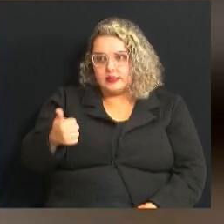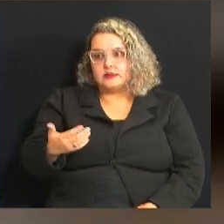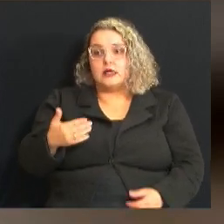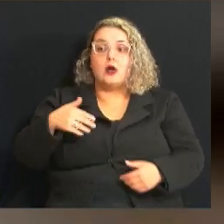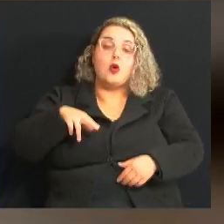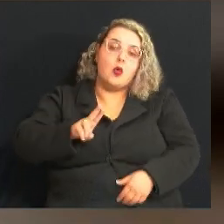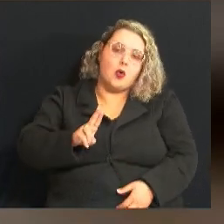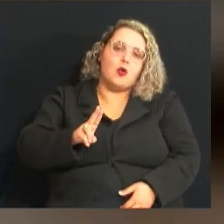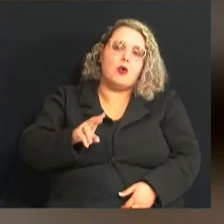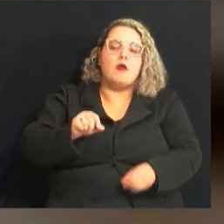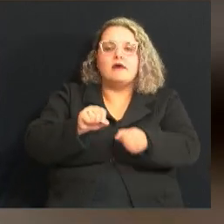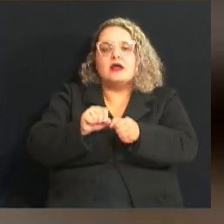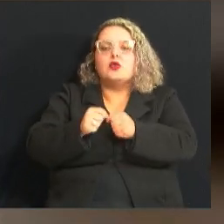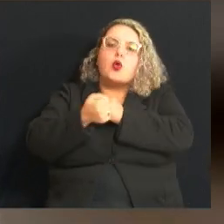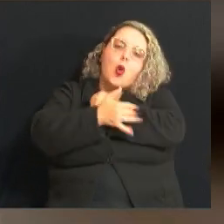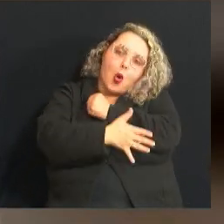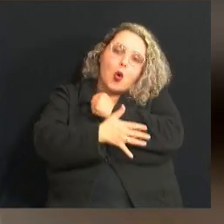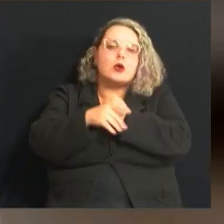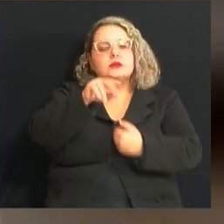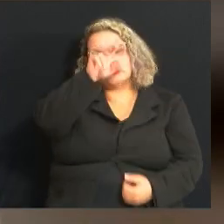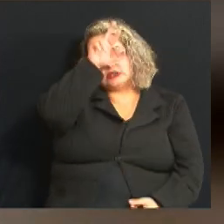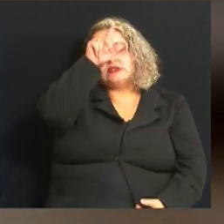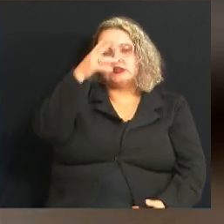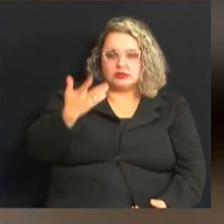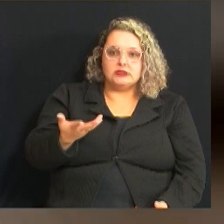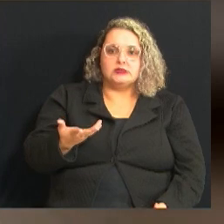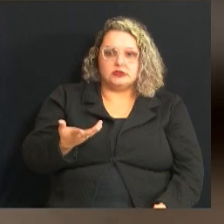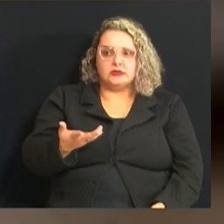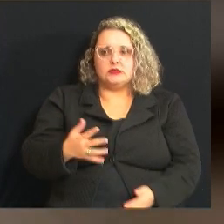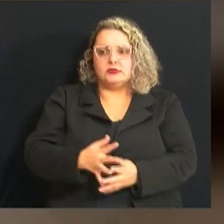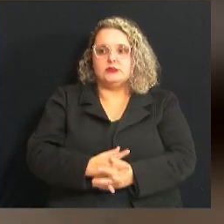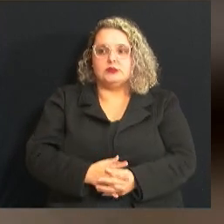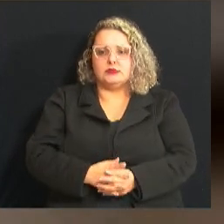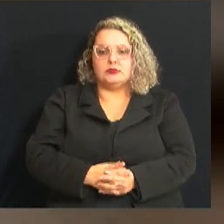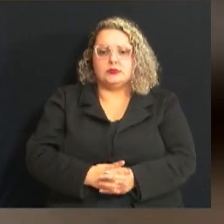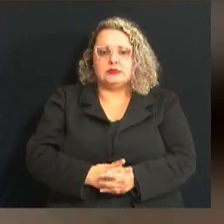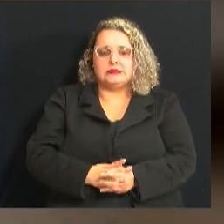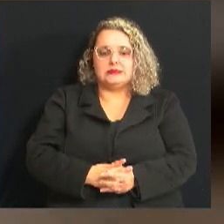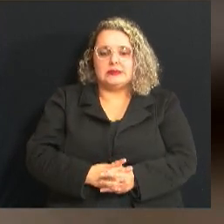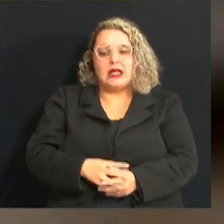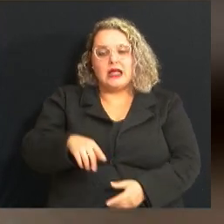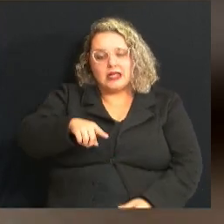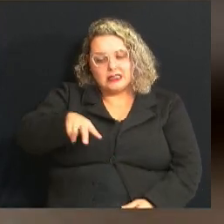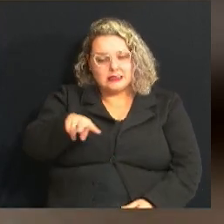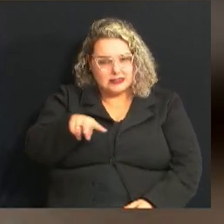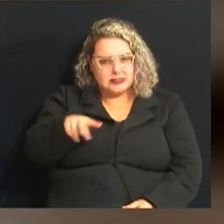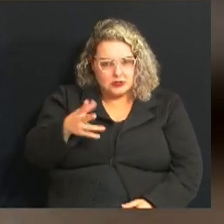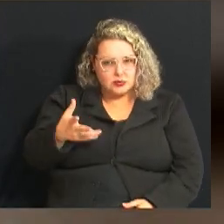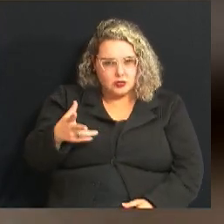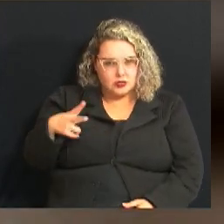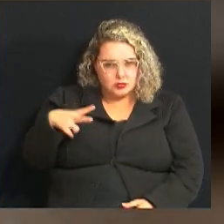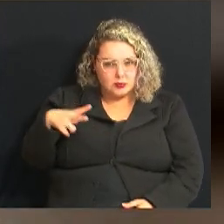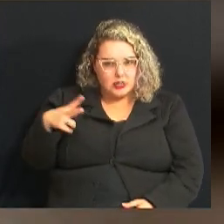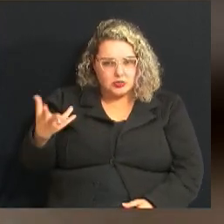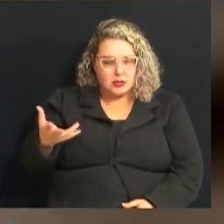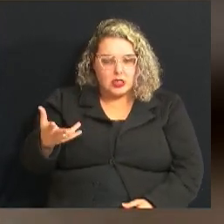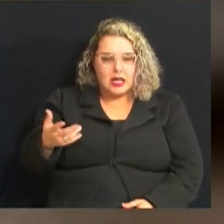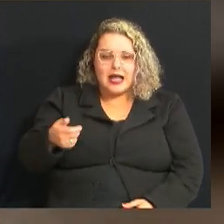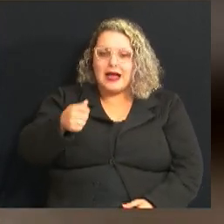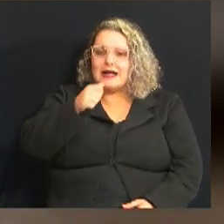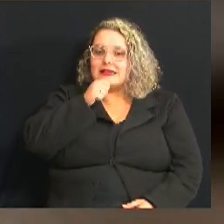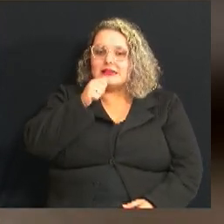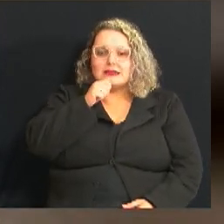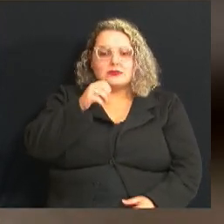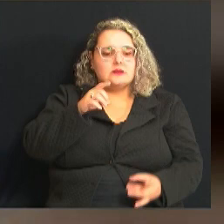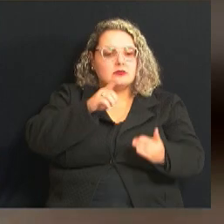pelas fezes. Então, nesse particular, nós não estamos ainda atendendo aquela demanda,